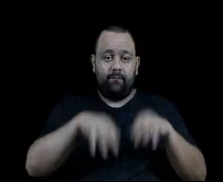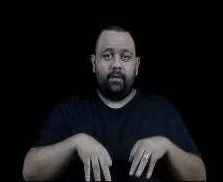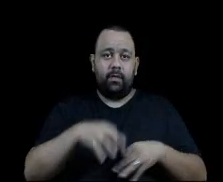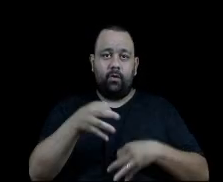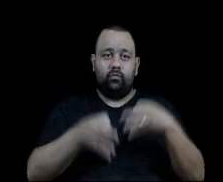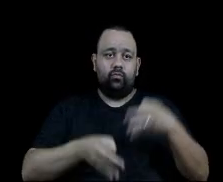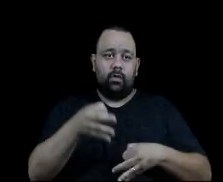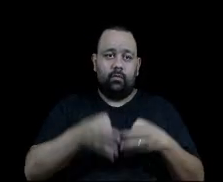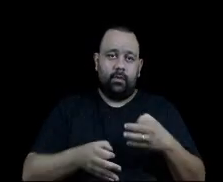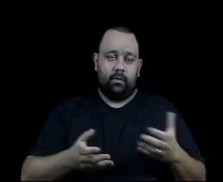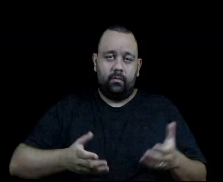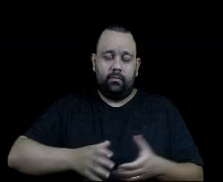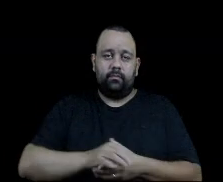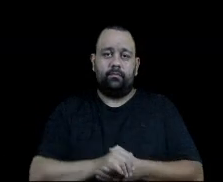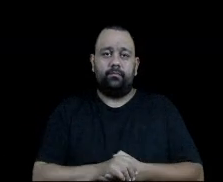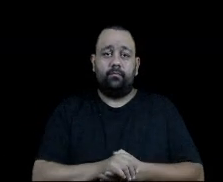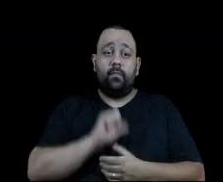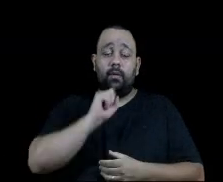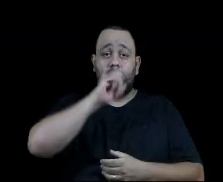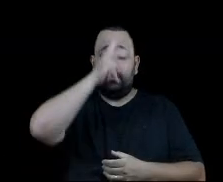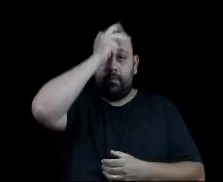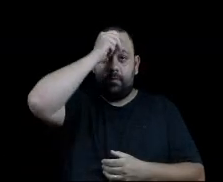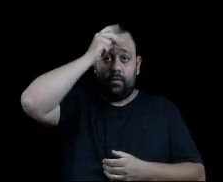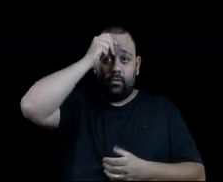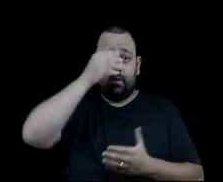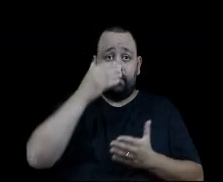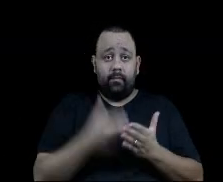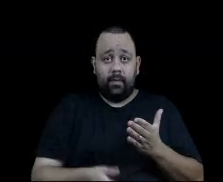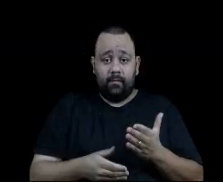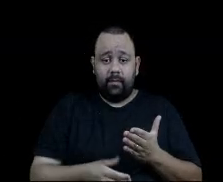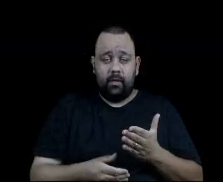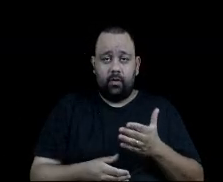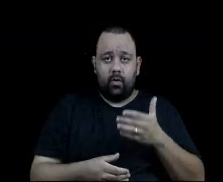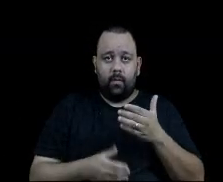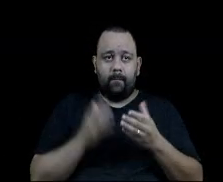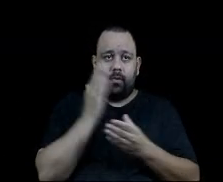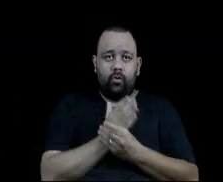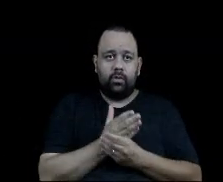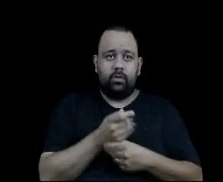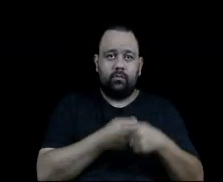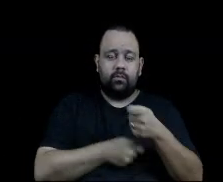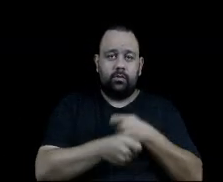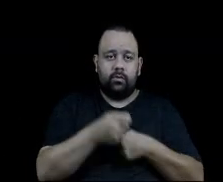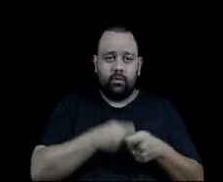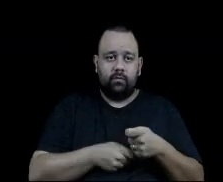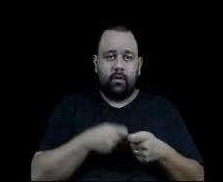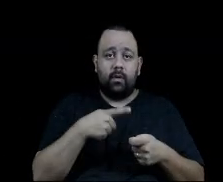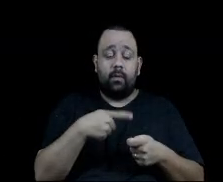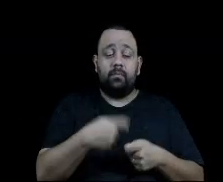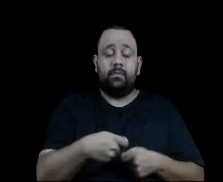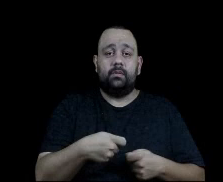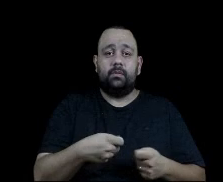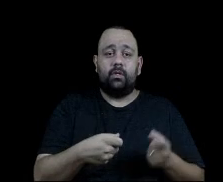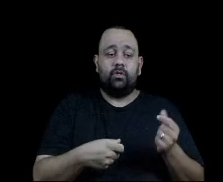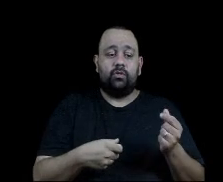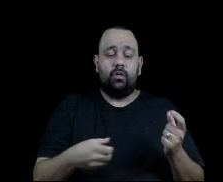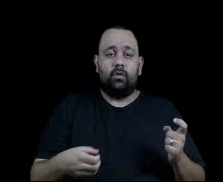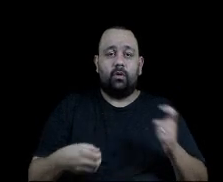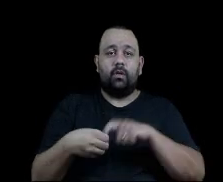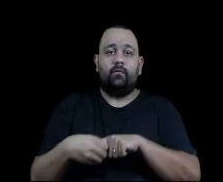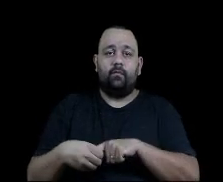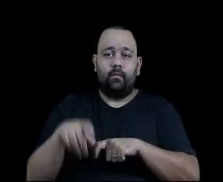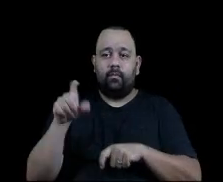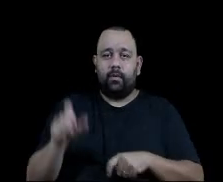prefeitura até o final do julgamento do processo. Então, se a prefeitura perder este processo judicial ou administrativo, ela